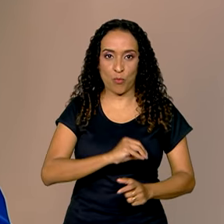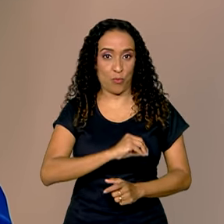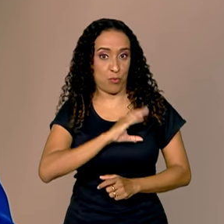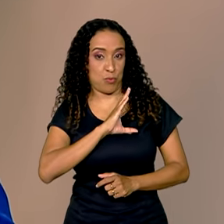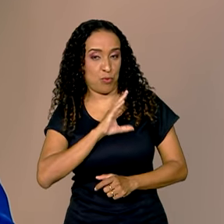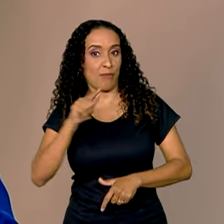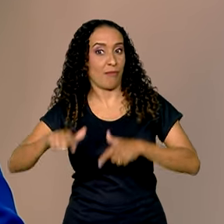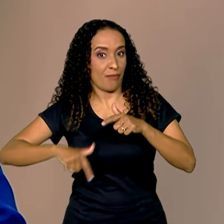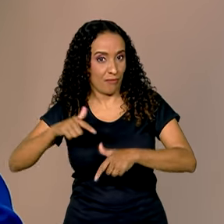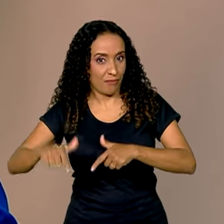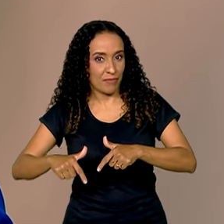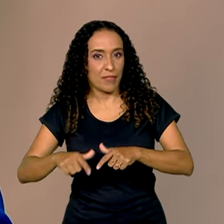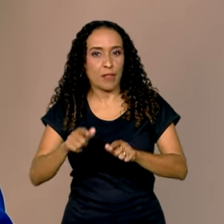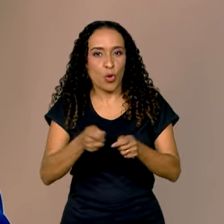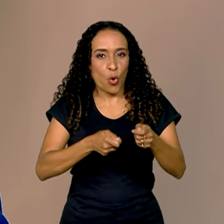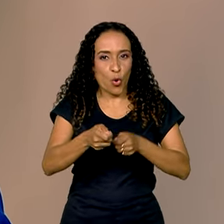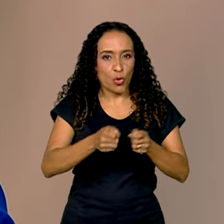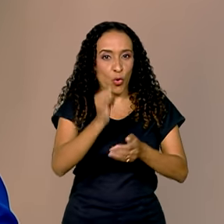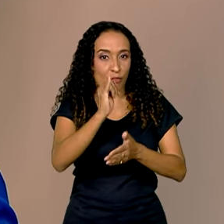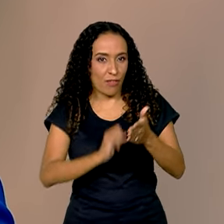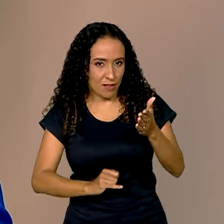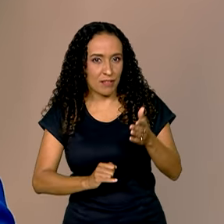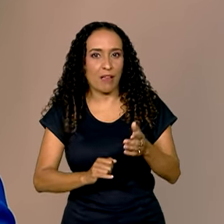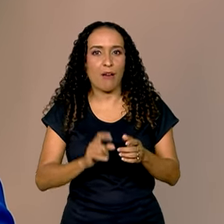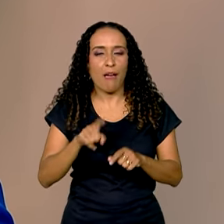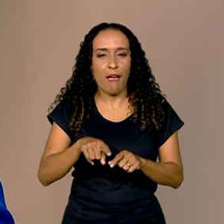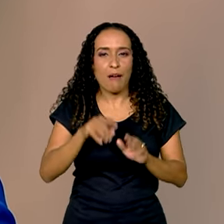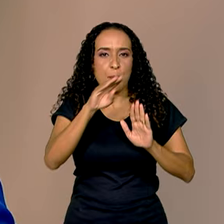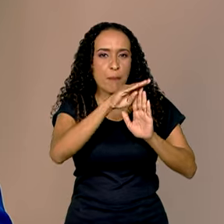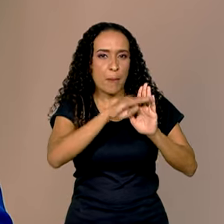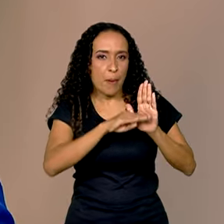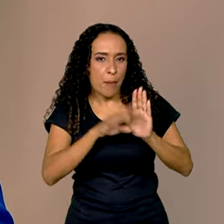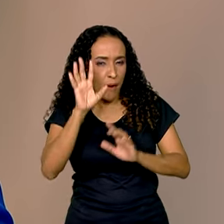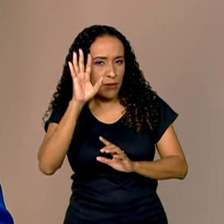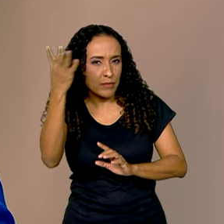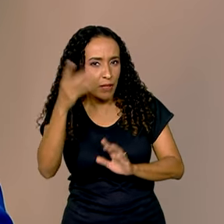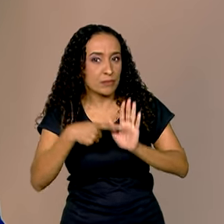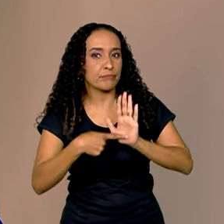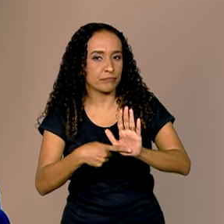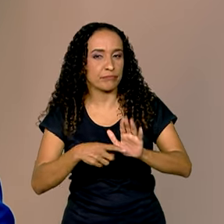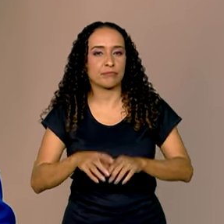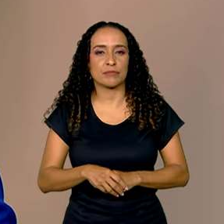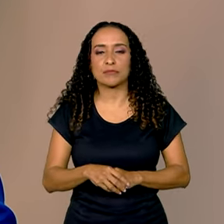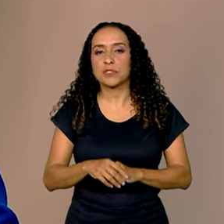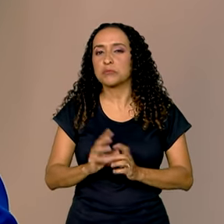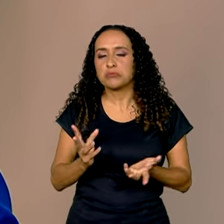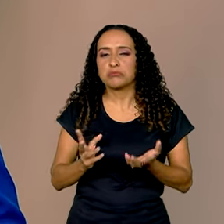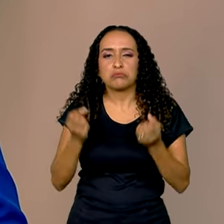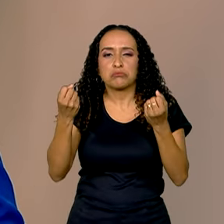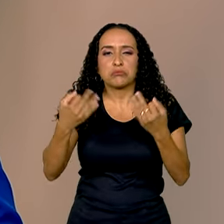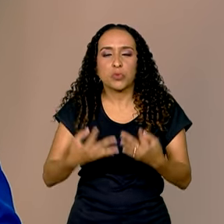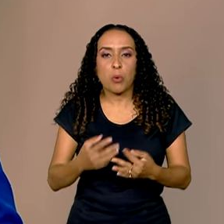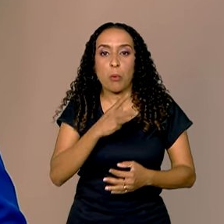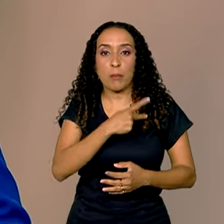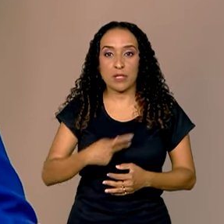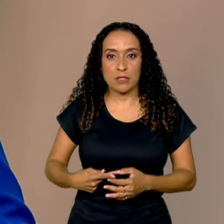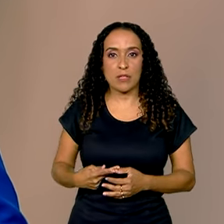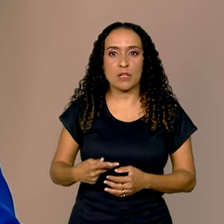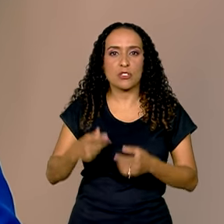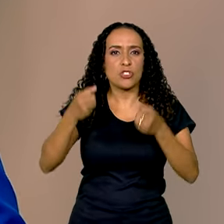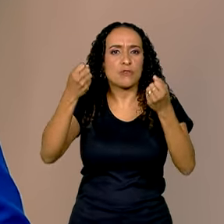dos trabalhadores e controle da inflação foram alguns dos resultados apresentados. Diante do exposto, o